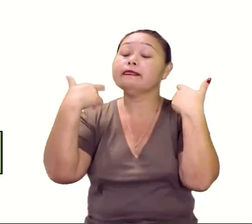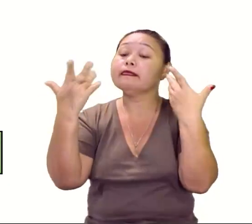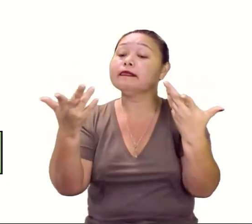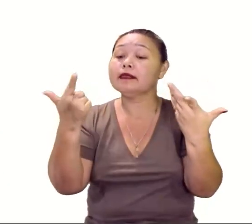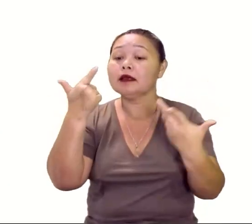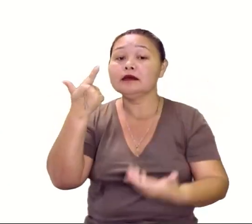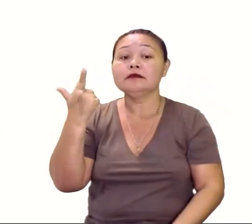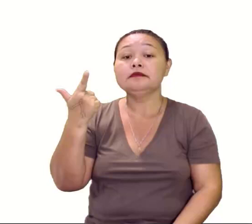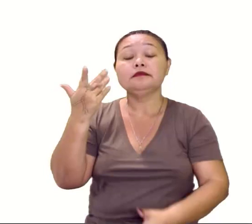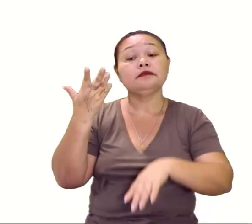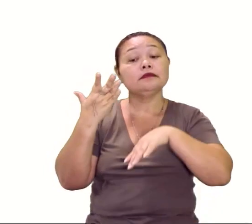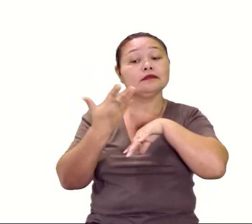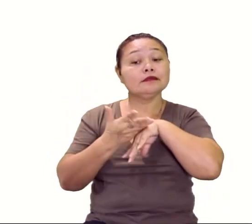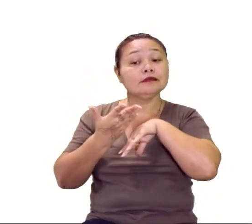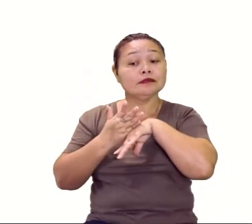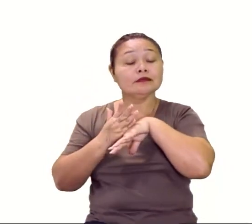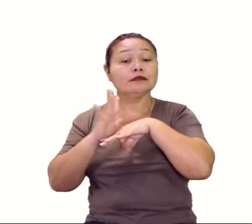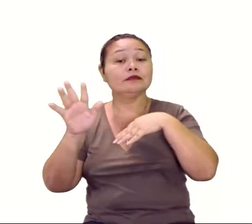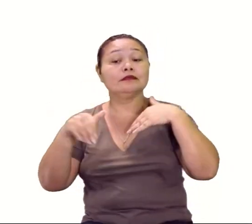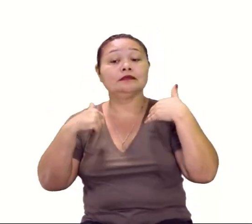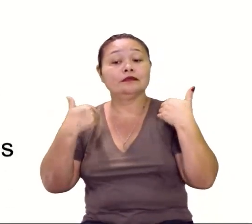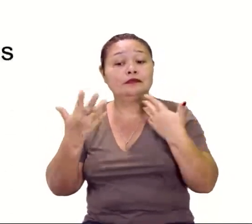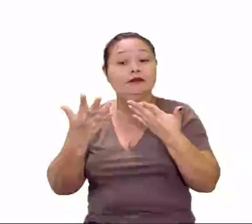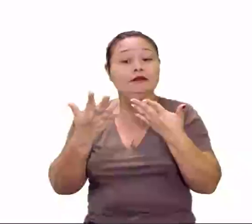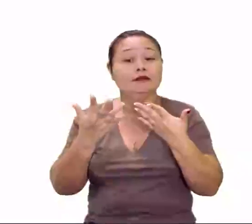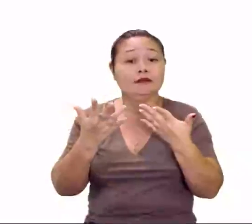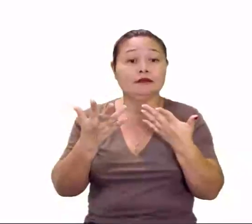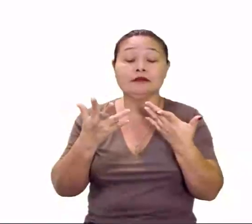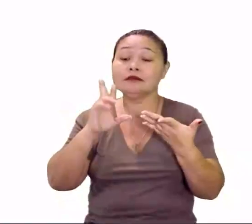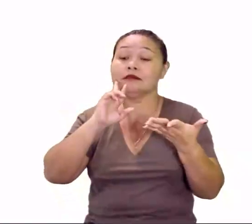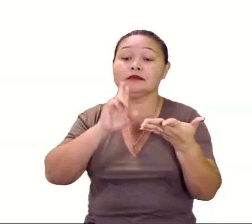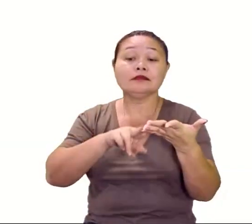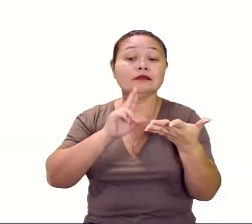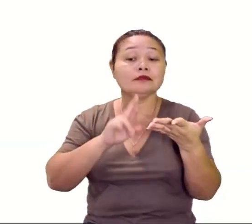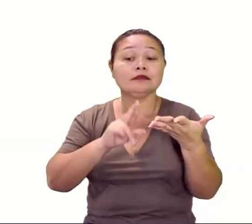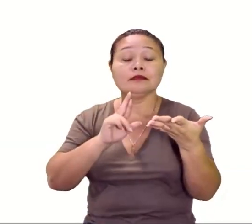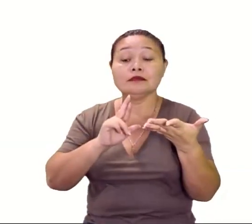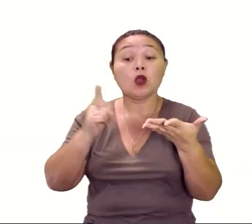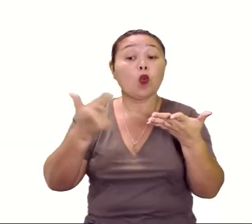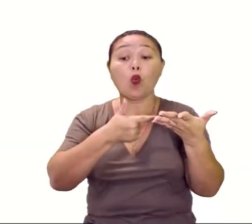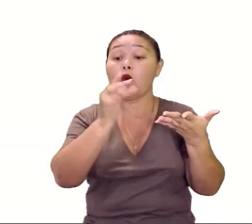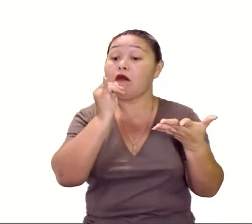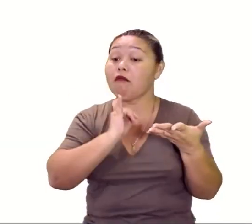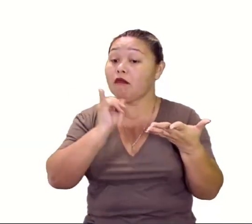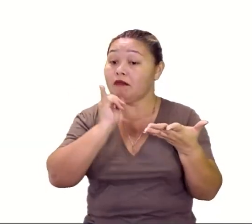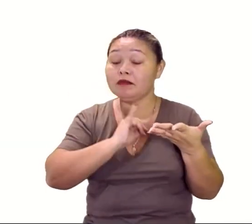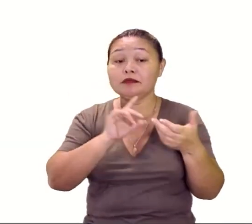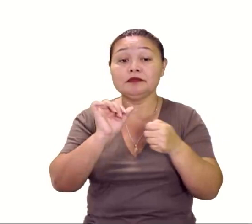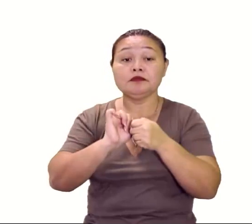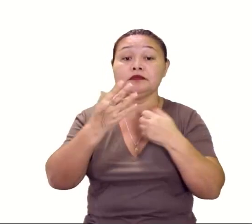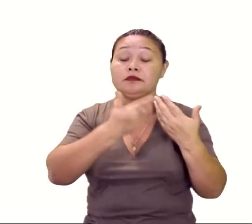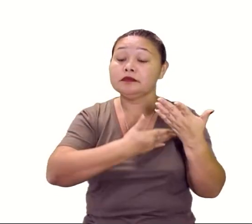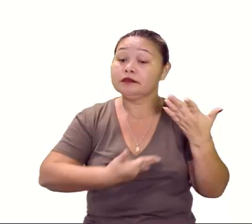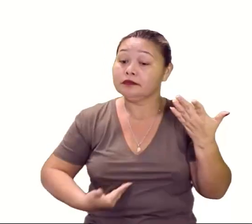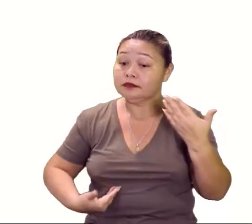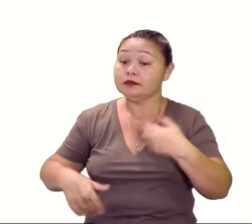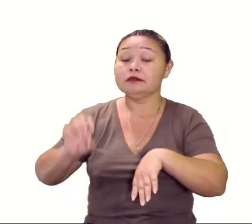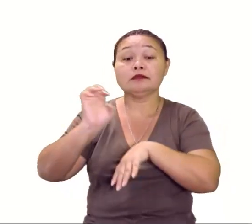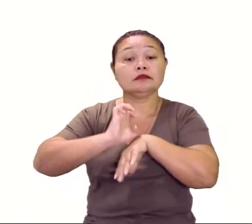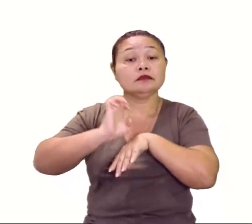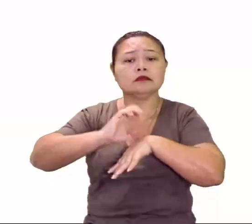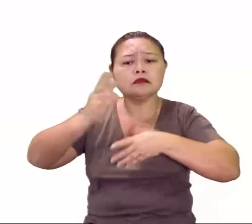Olha lá. Na prática, então, vamos agora à solução de um outro exemplo. O governo do estado